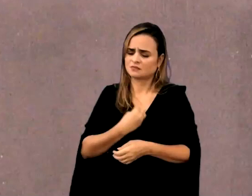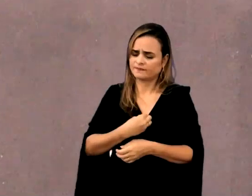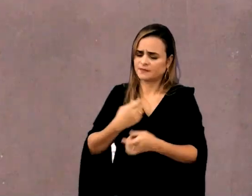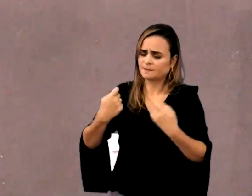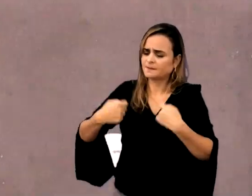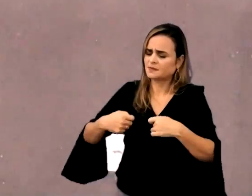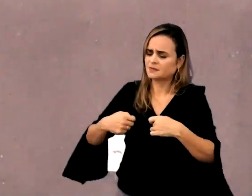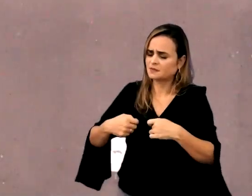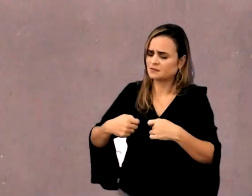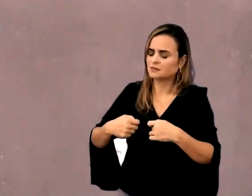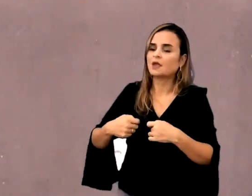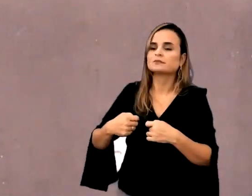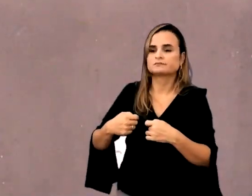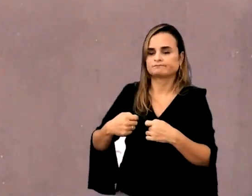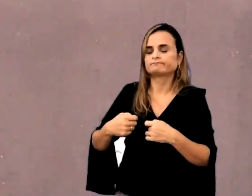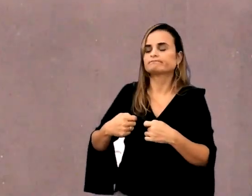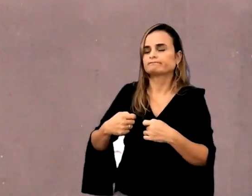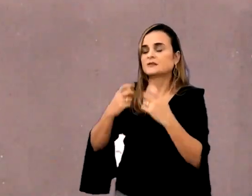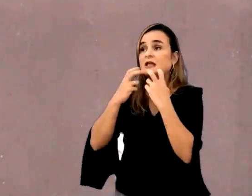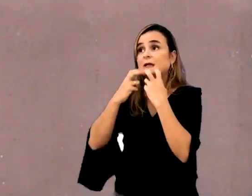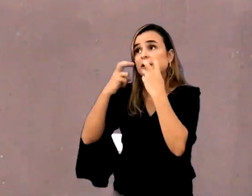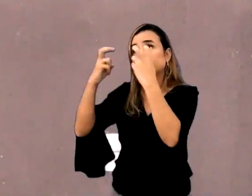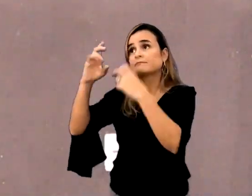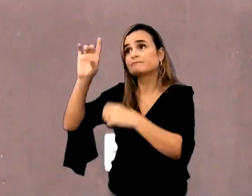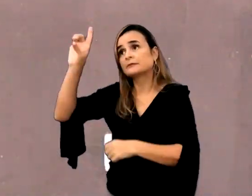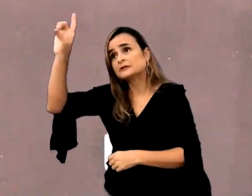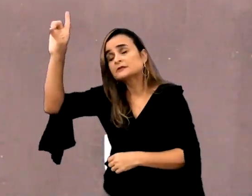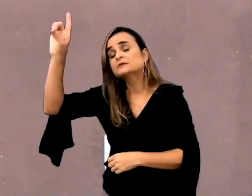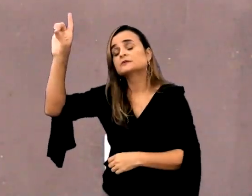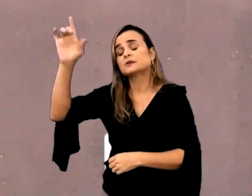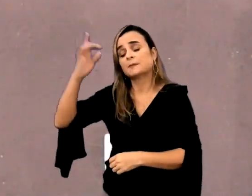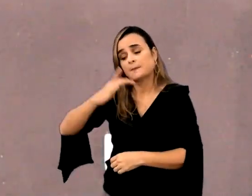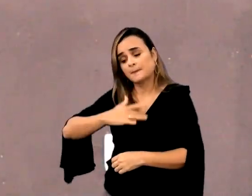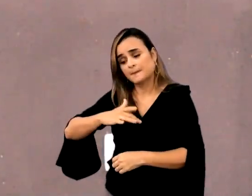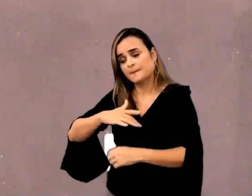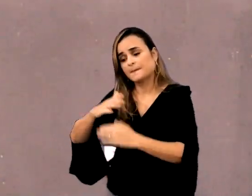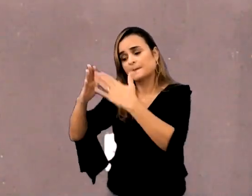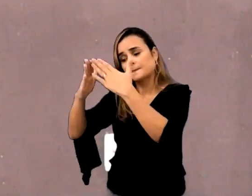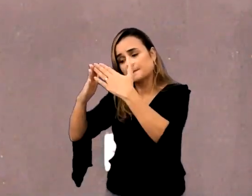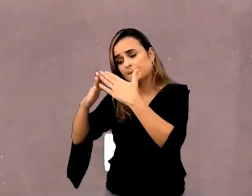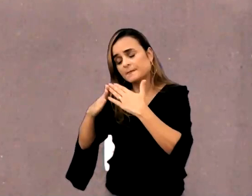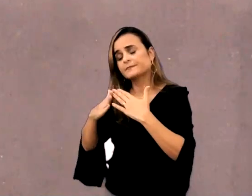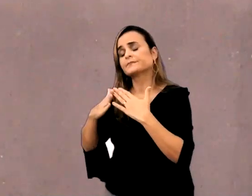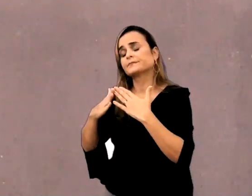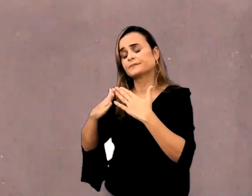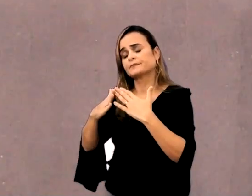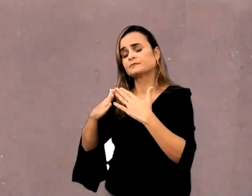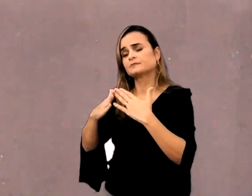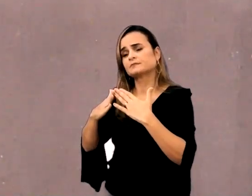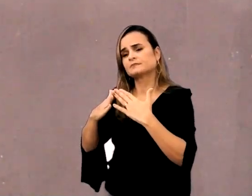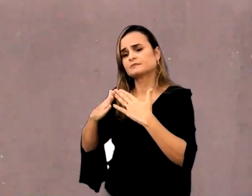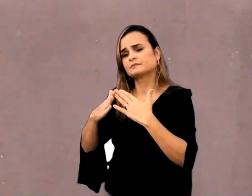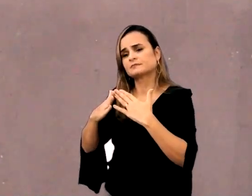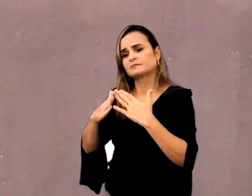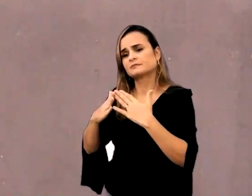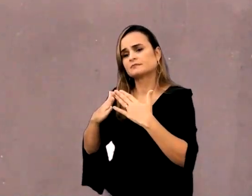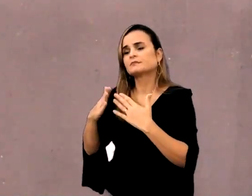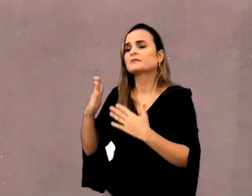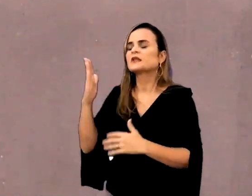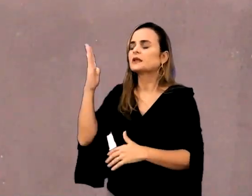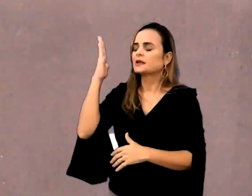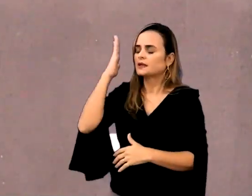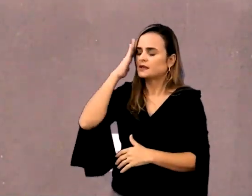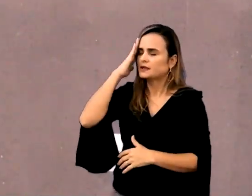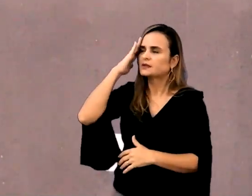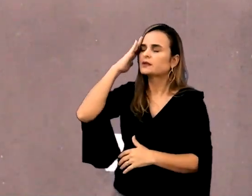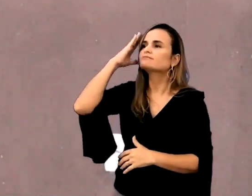é de clamar, de pedir a Deus misericórdia pela nossa vida e realmente